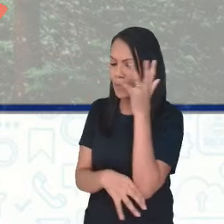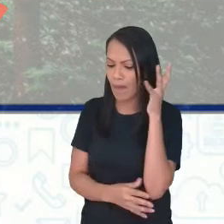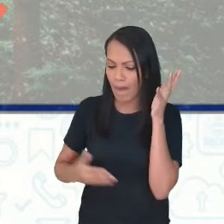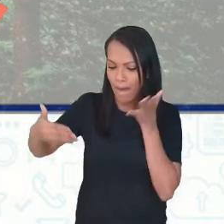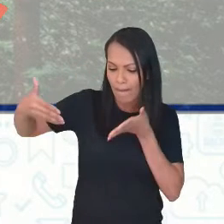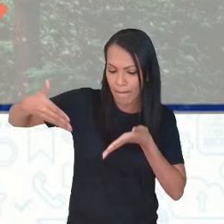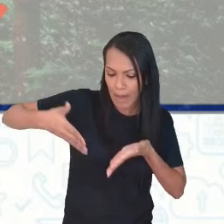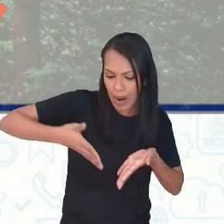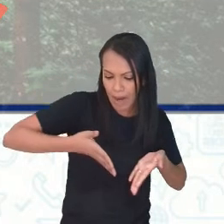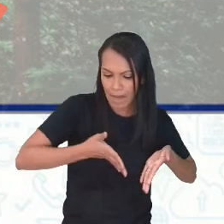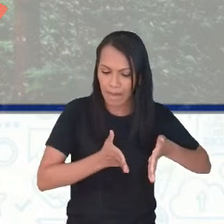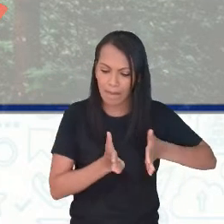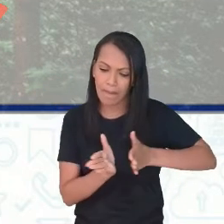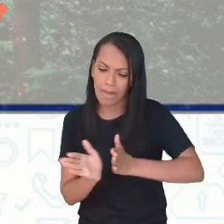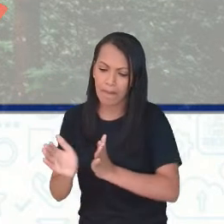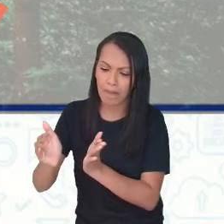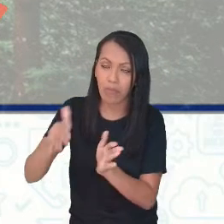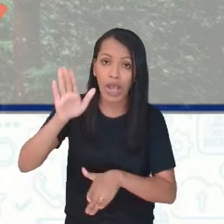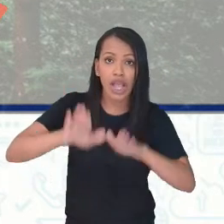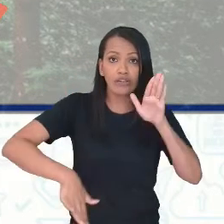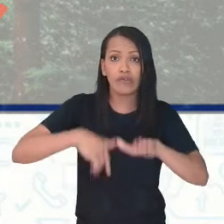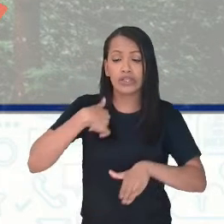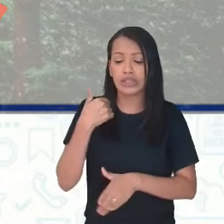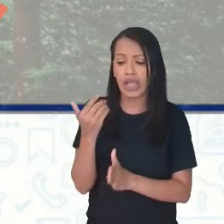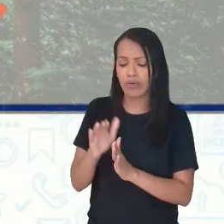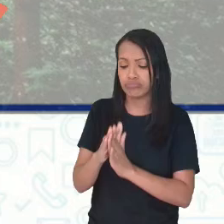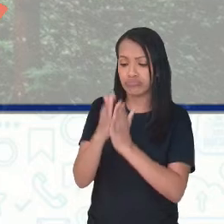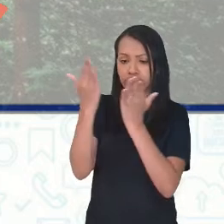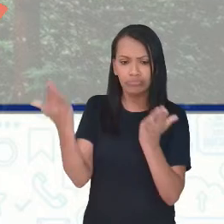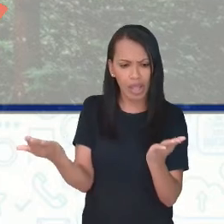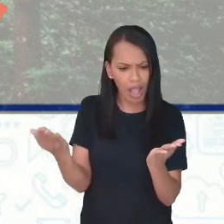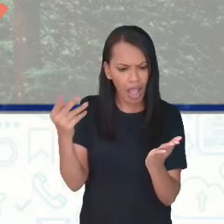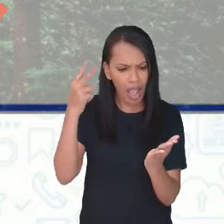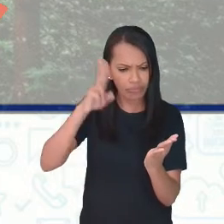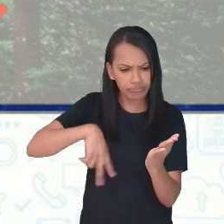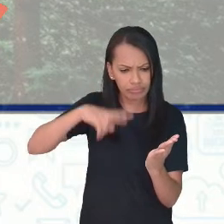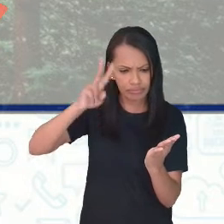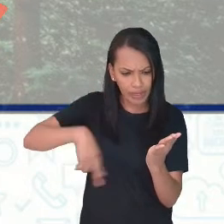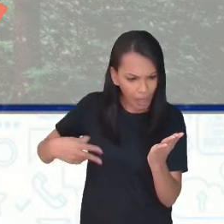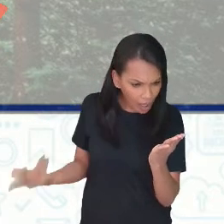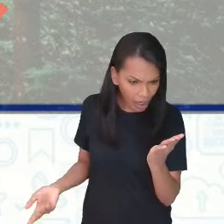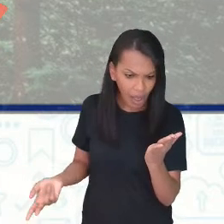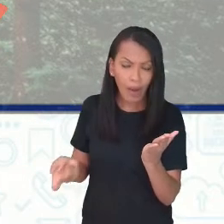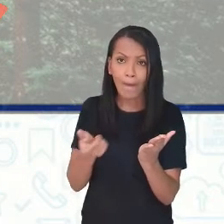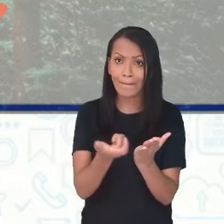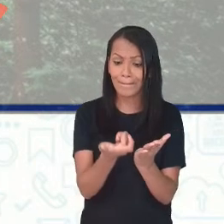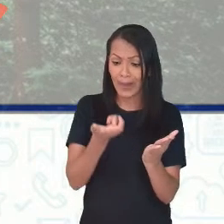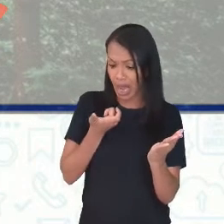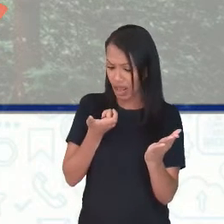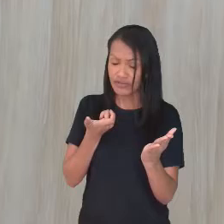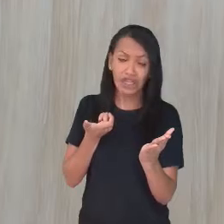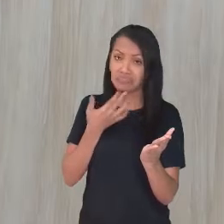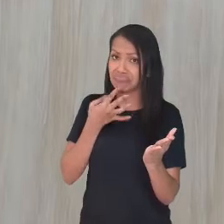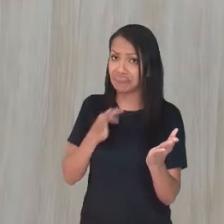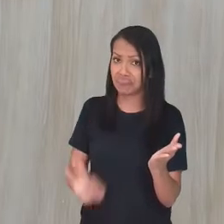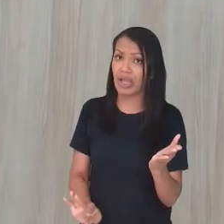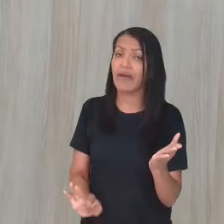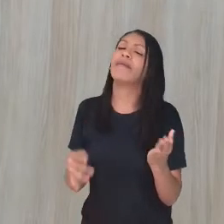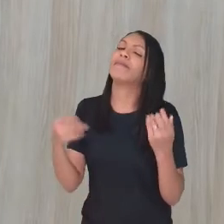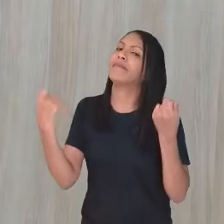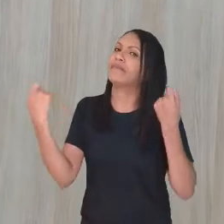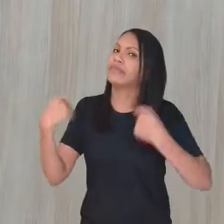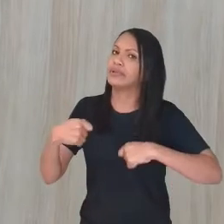depara com uma palavra que você não conhece. Você precisa parar e ver qual é o significado dela, porque senão isso